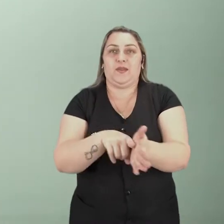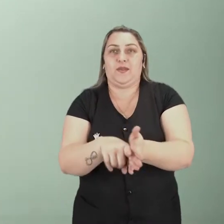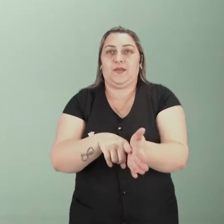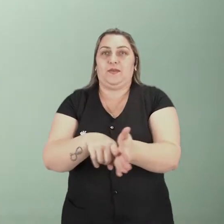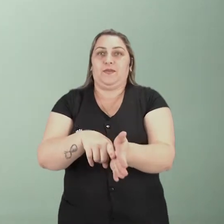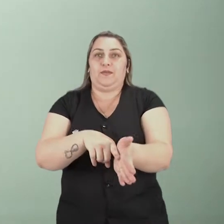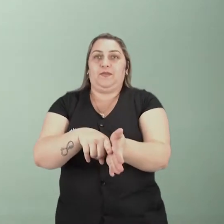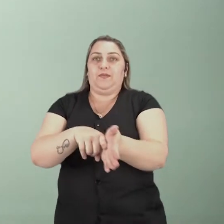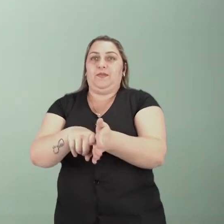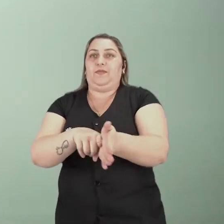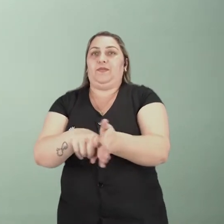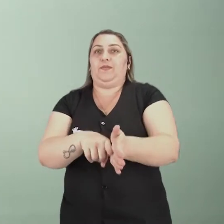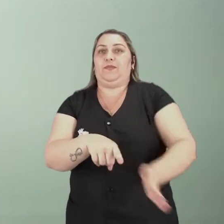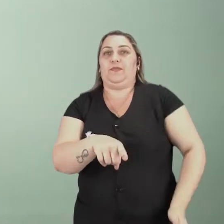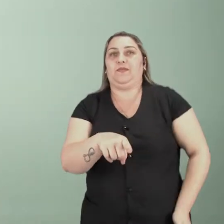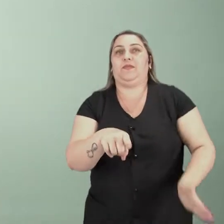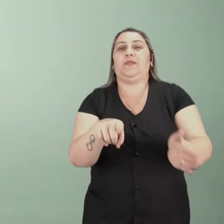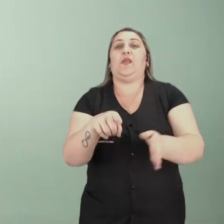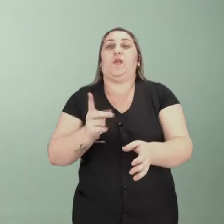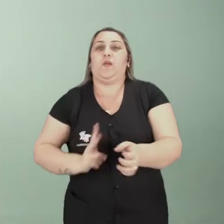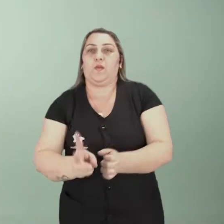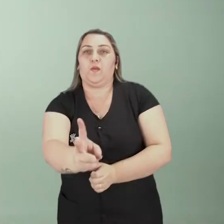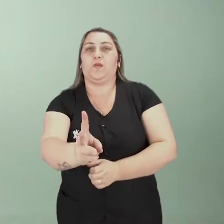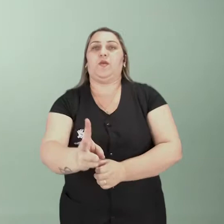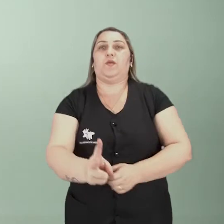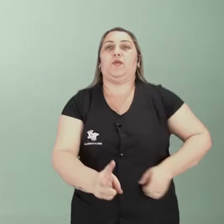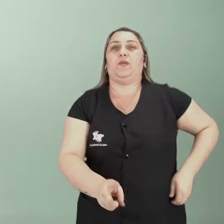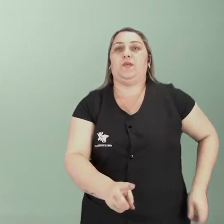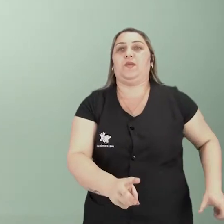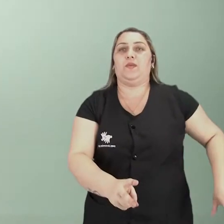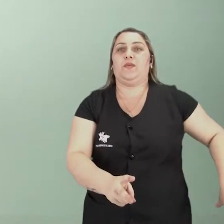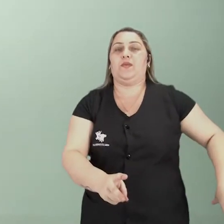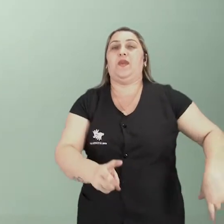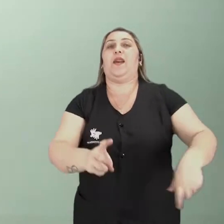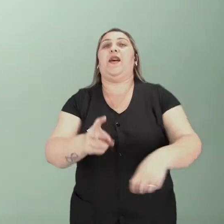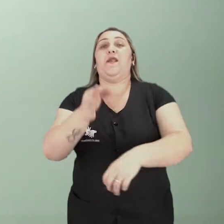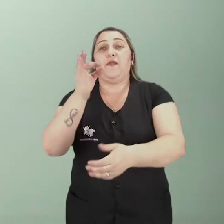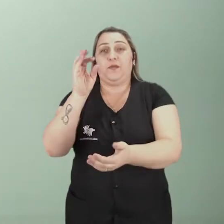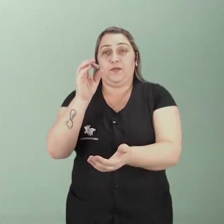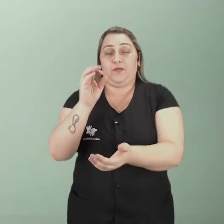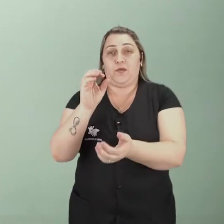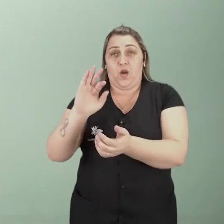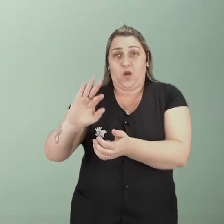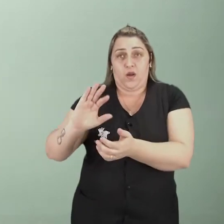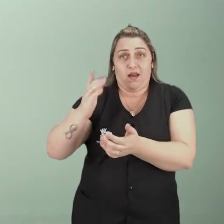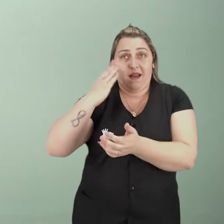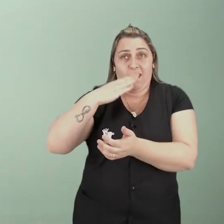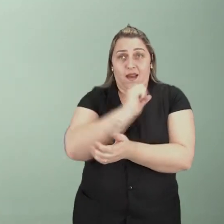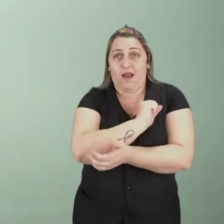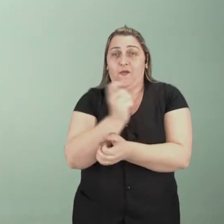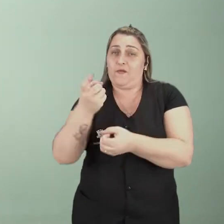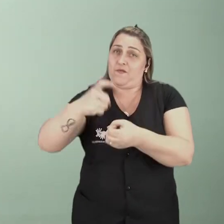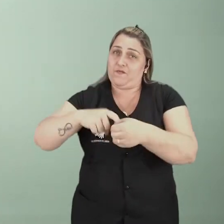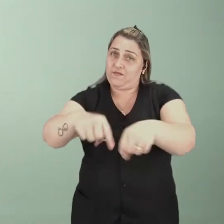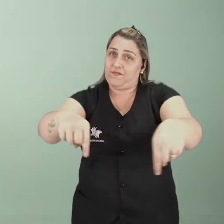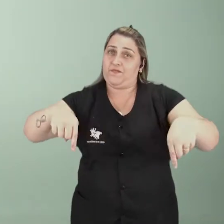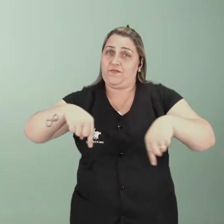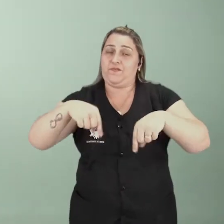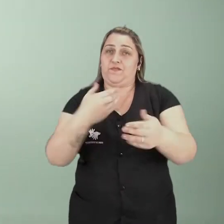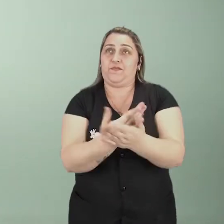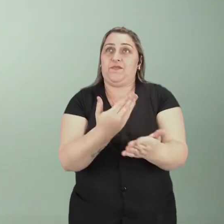Então, vamos lá, vamos continuar aí nesses estudos firmes para que logo a gente possa retornar para a nossa sala de